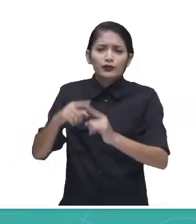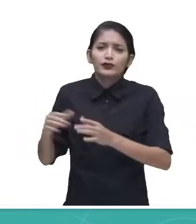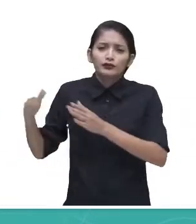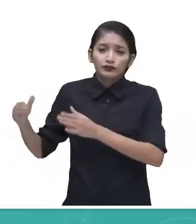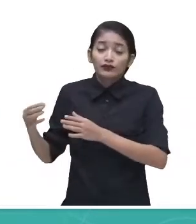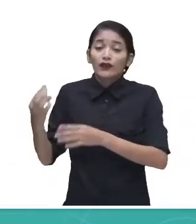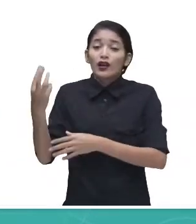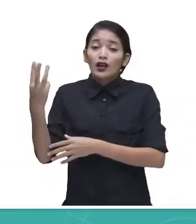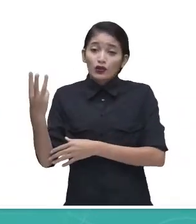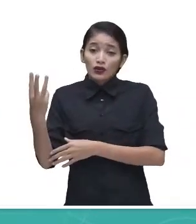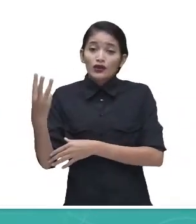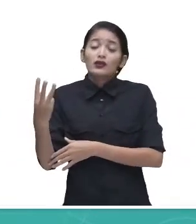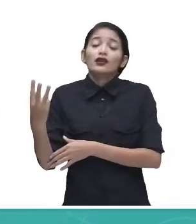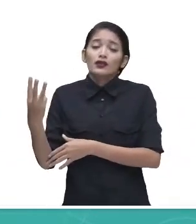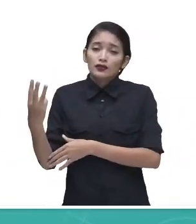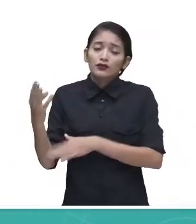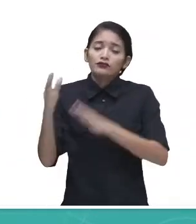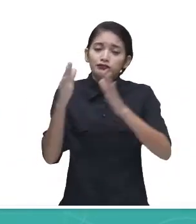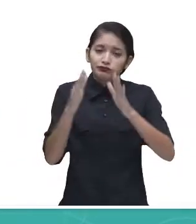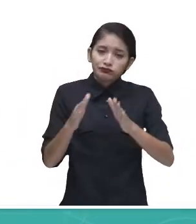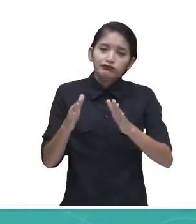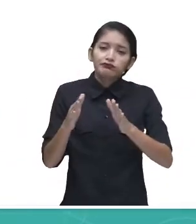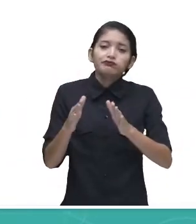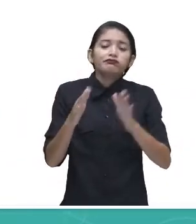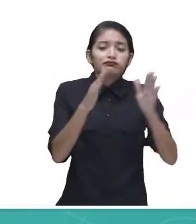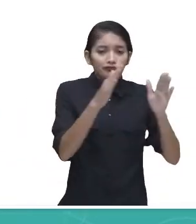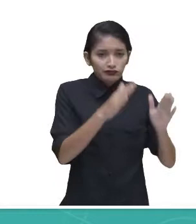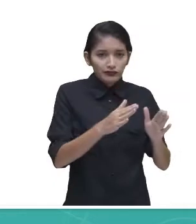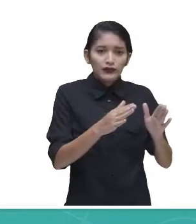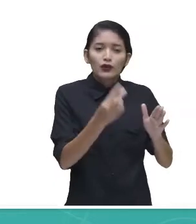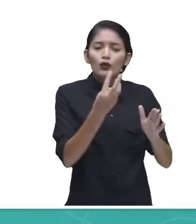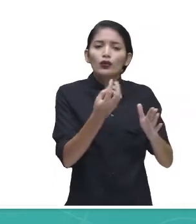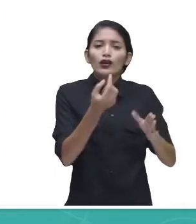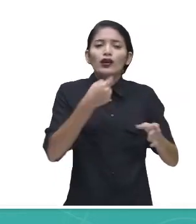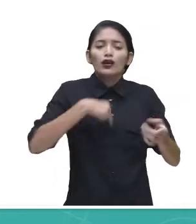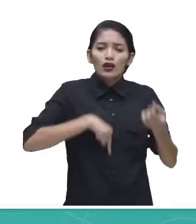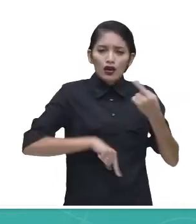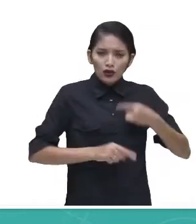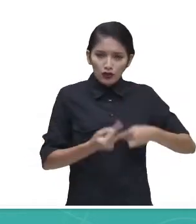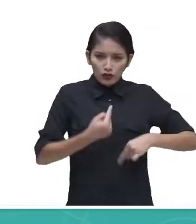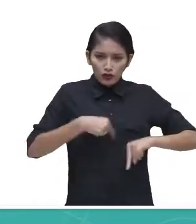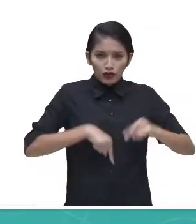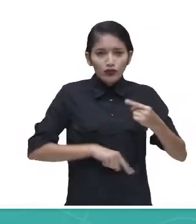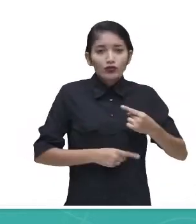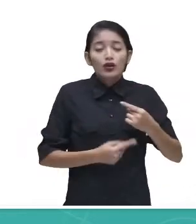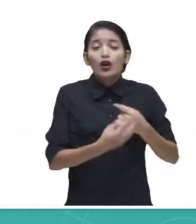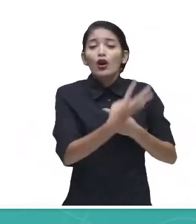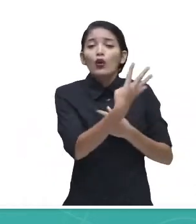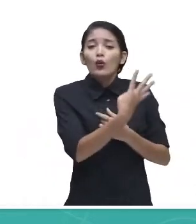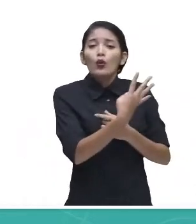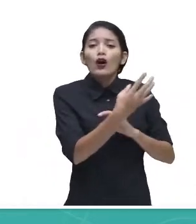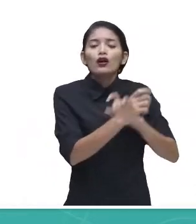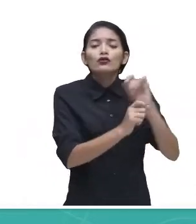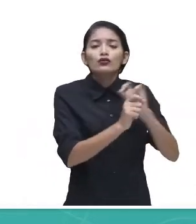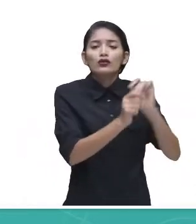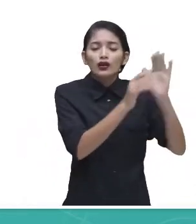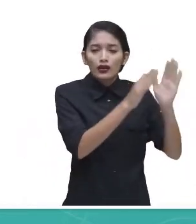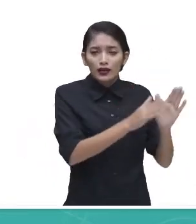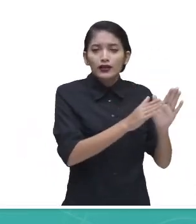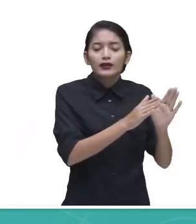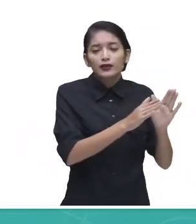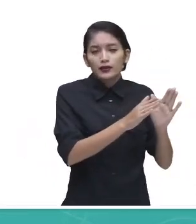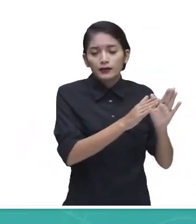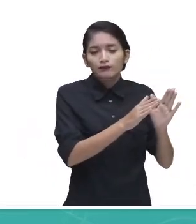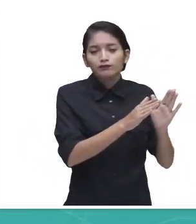terceiro homenzinho aí, mostrando o sistema digestivo. E o quarto mostrando ali um sistema